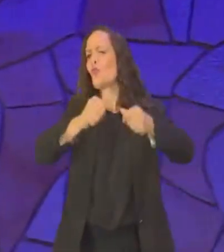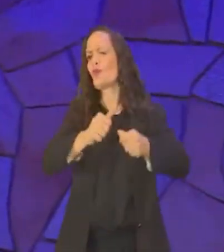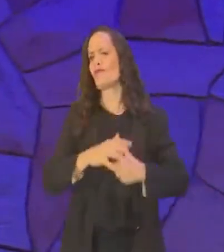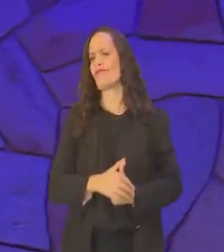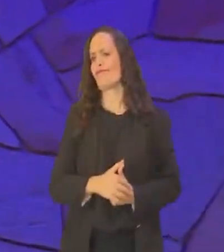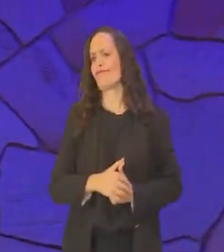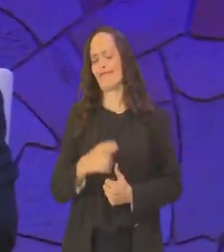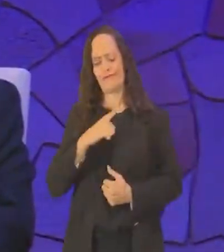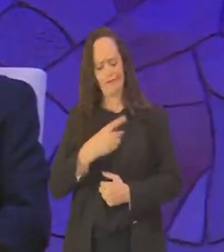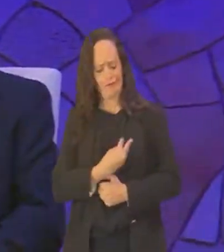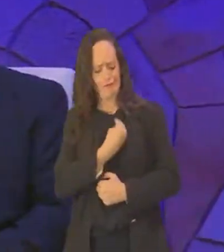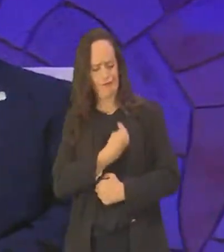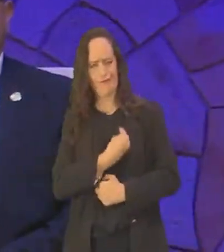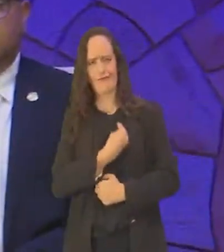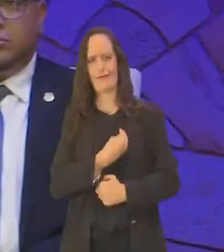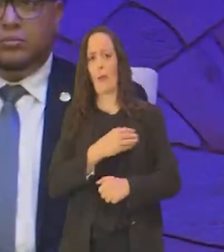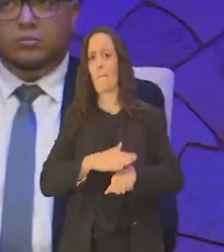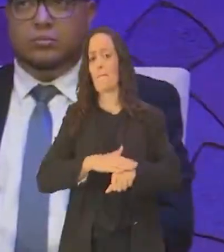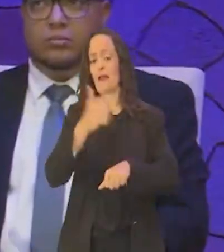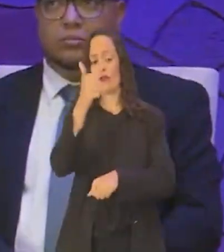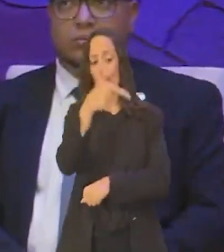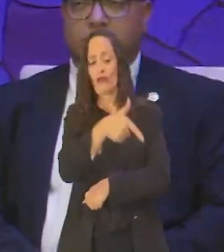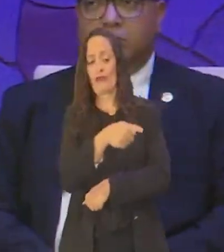tinha uma vida melhor,